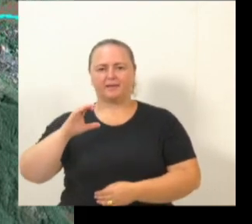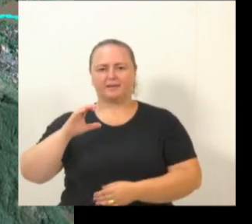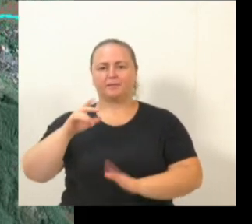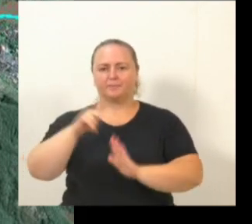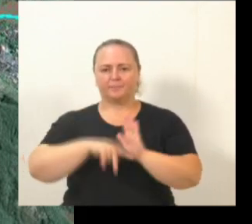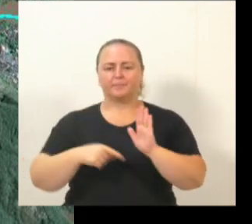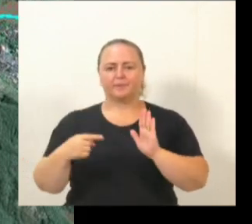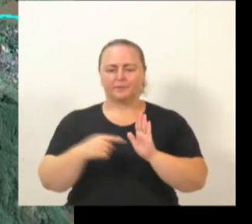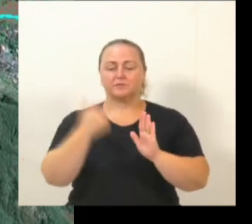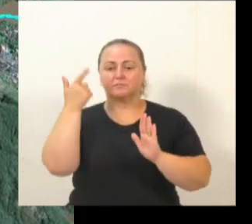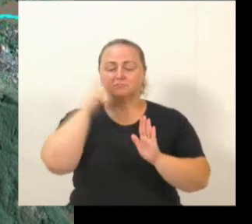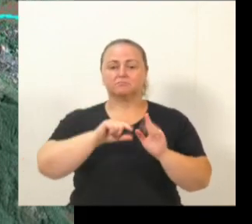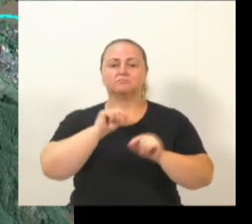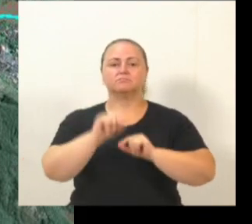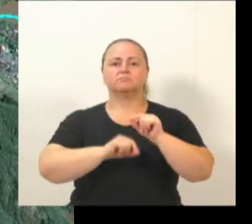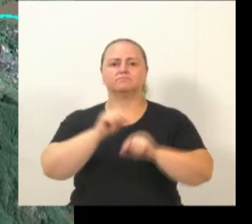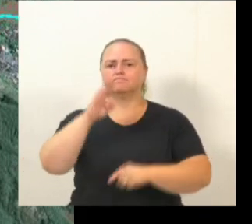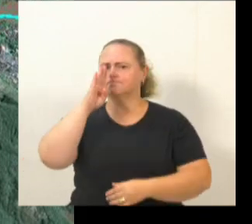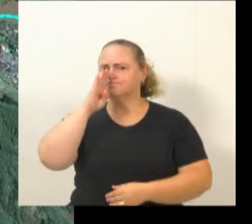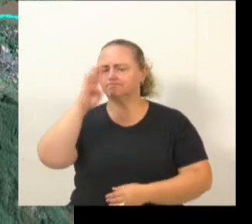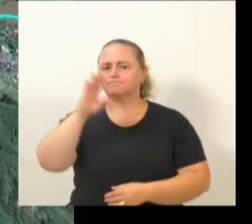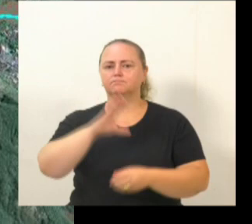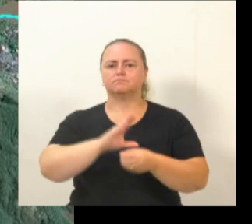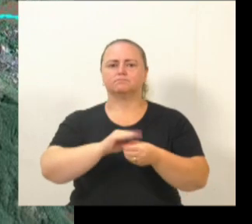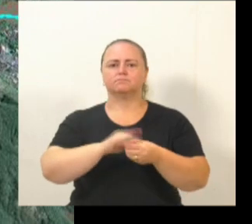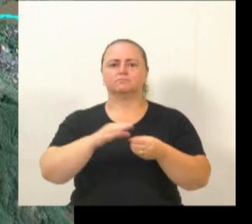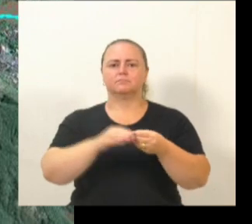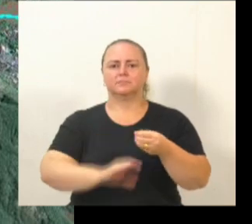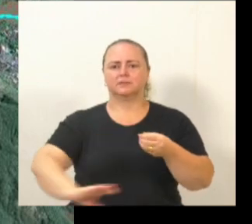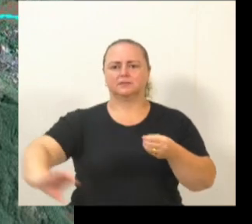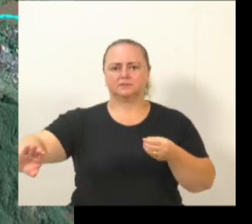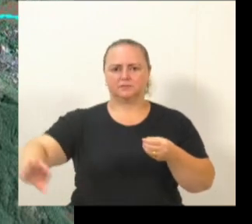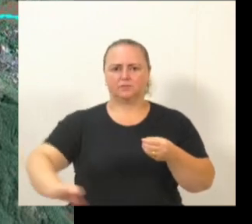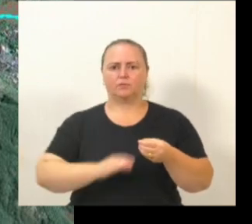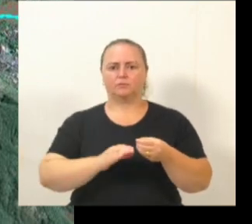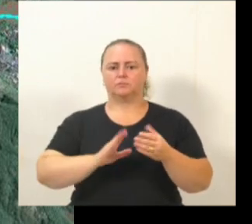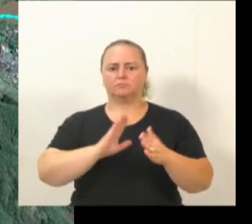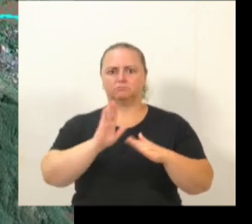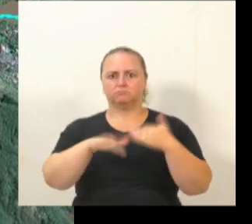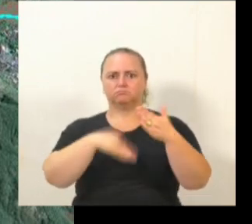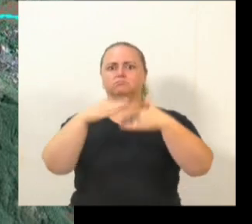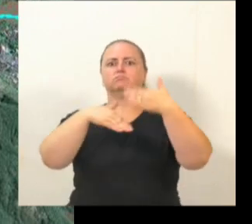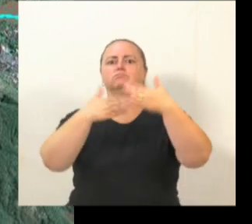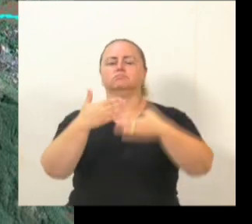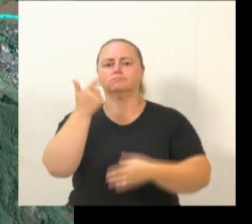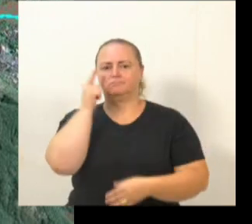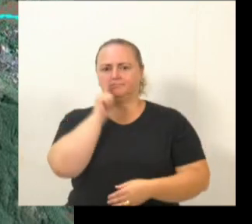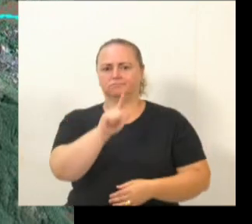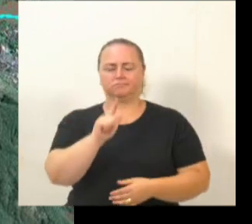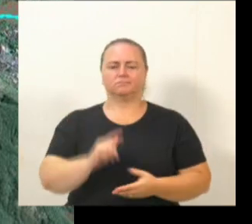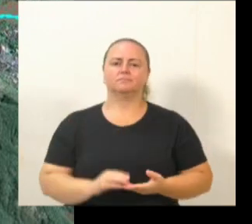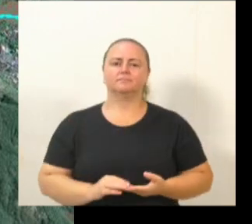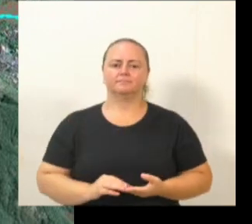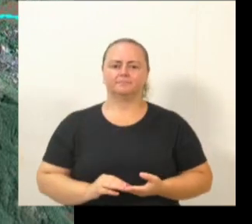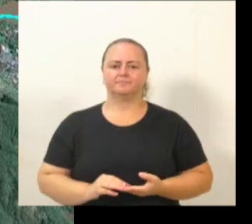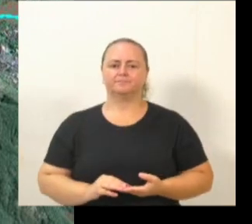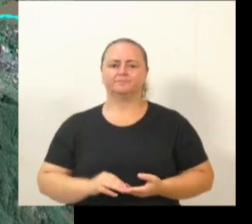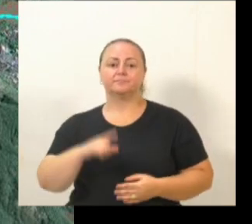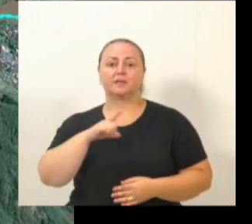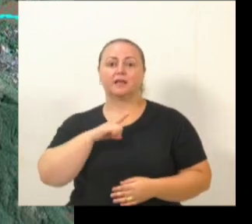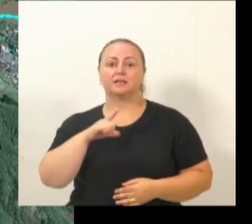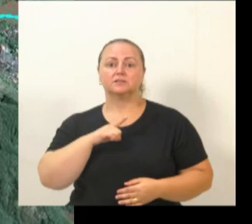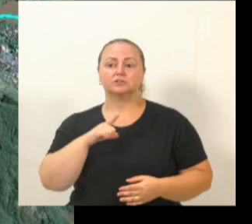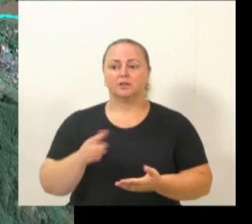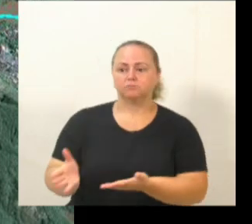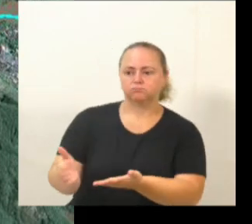parte principal de esgoto do município, e aí sim um grande avanço que estava planejado, que era a coleta de toda a região